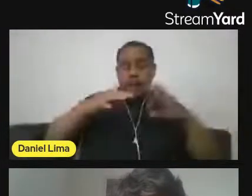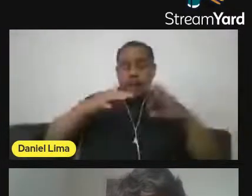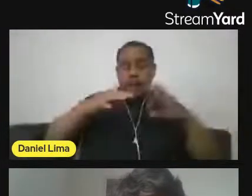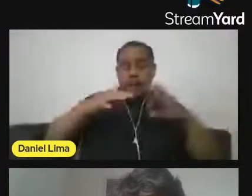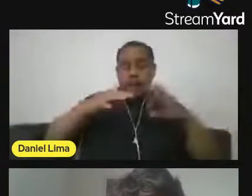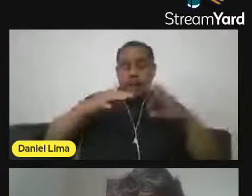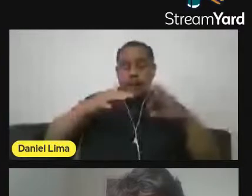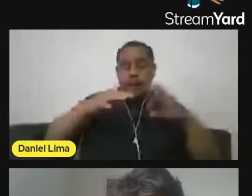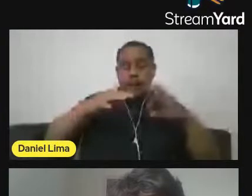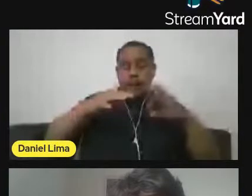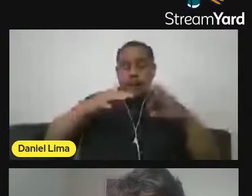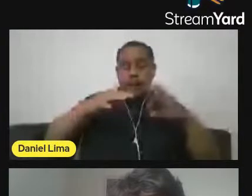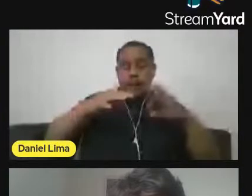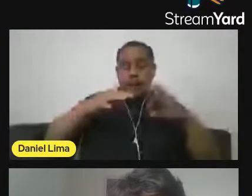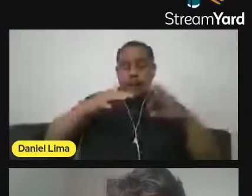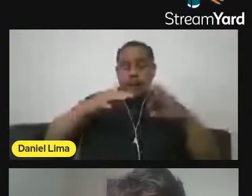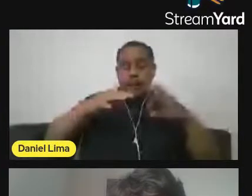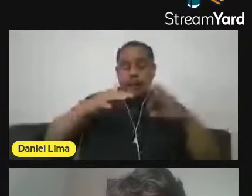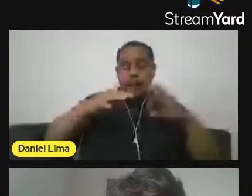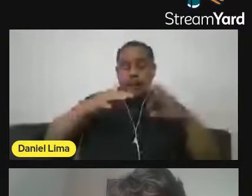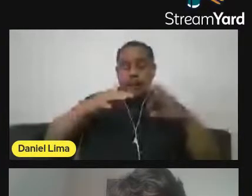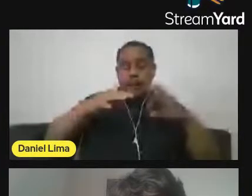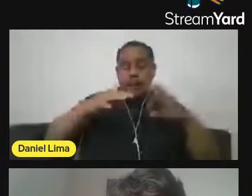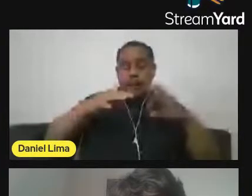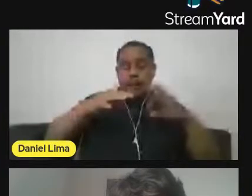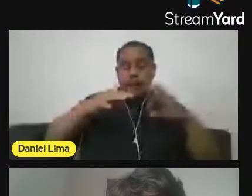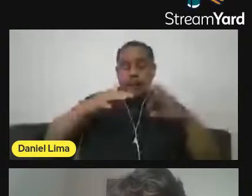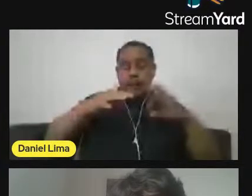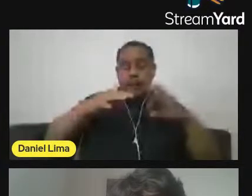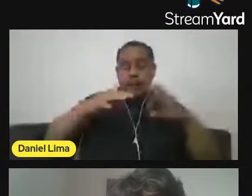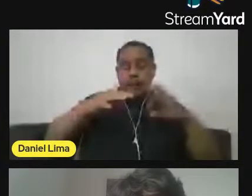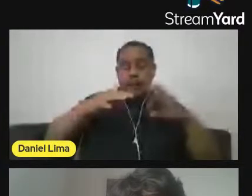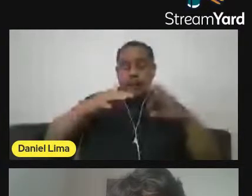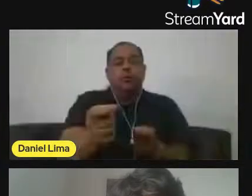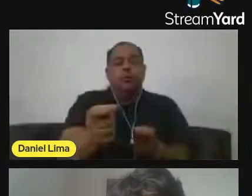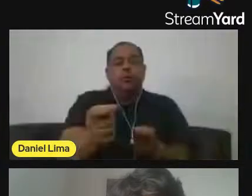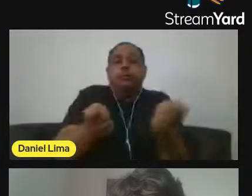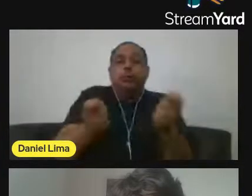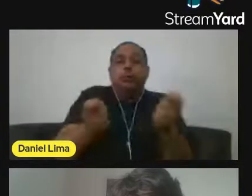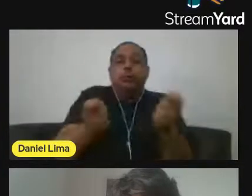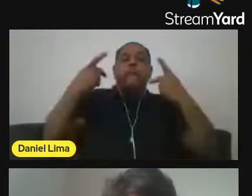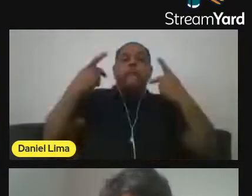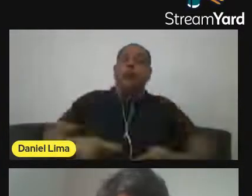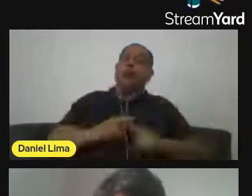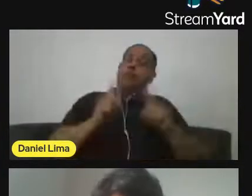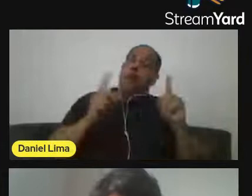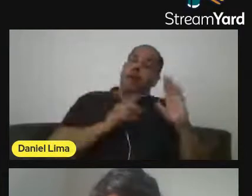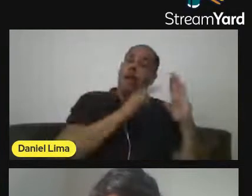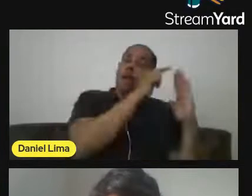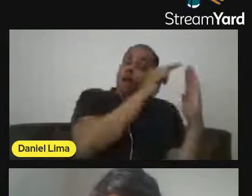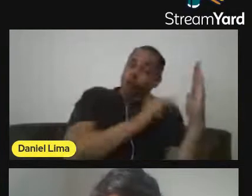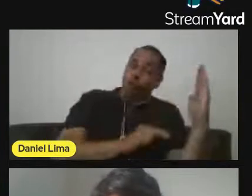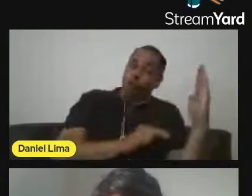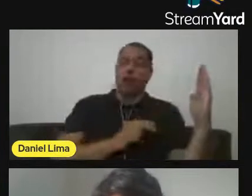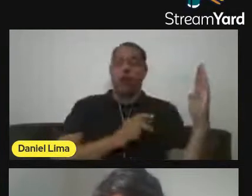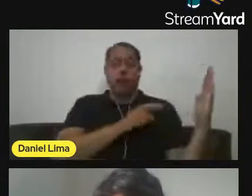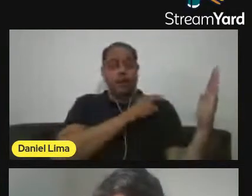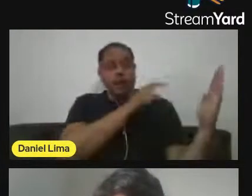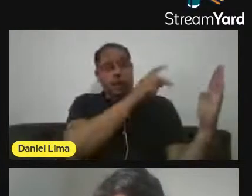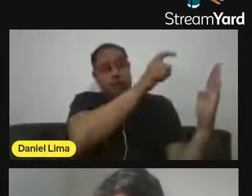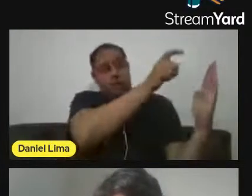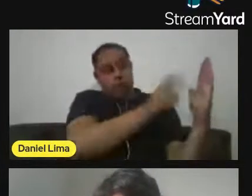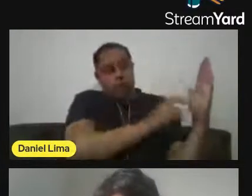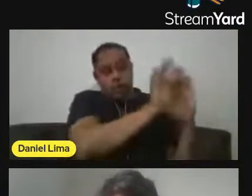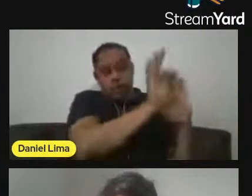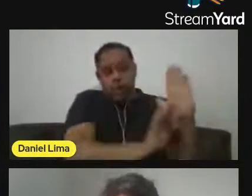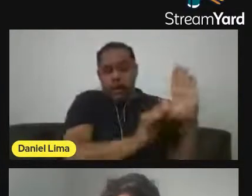controle humano. Mas eu acho que a leitura do Fernando Pessoa, toda essa ideia existencial, esse questionamento desse